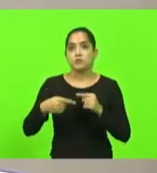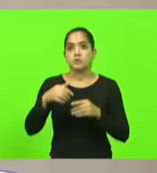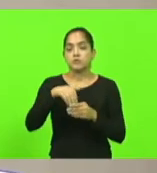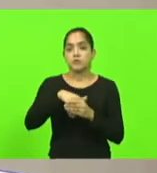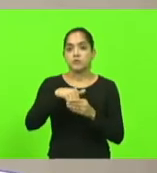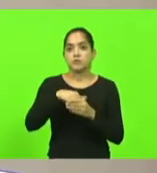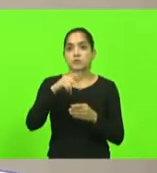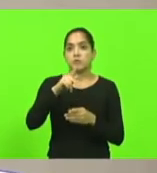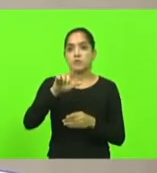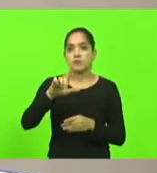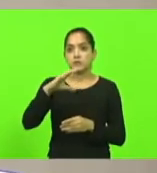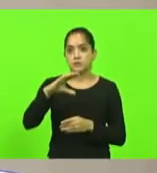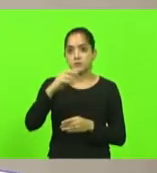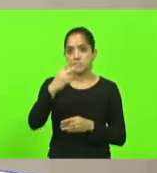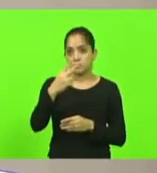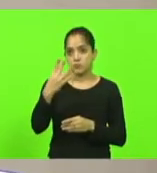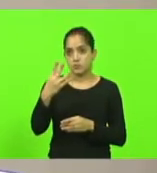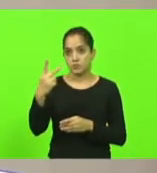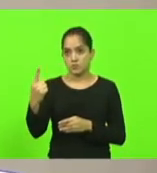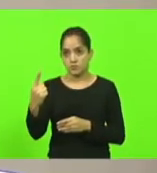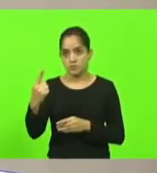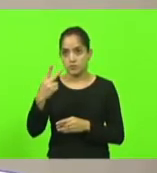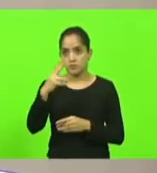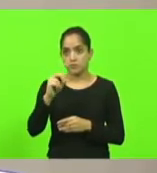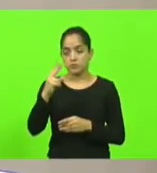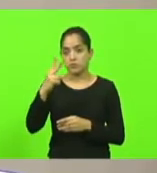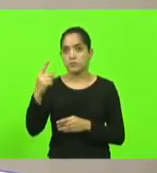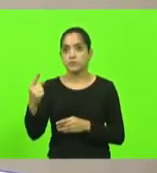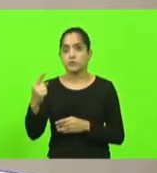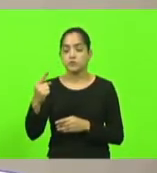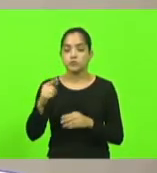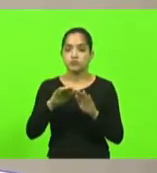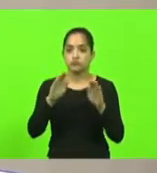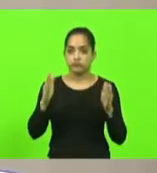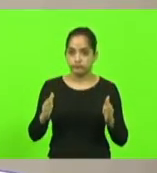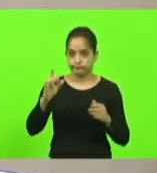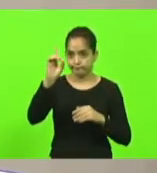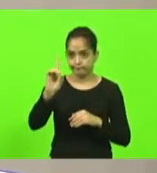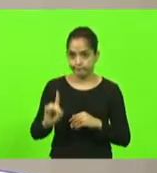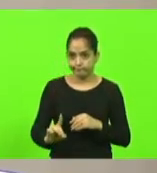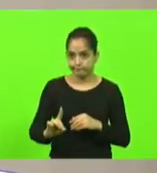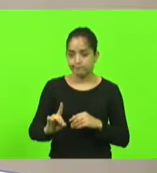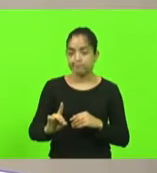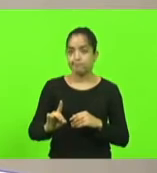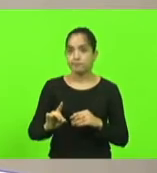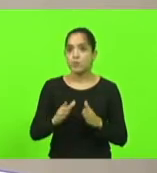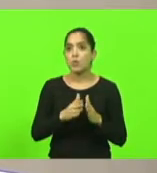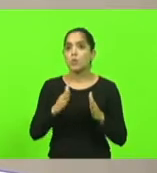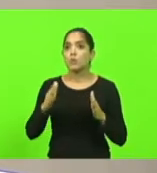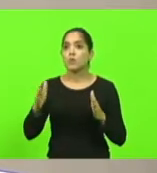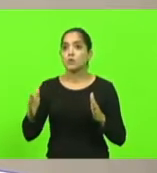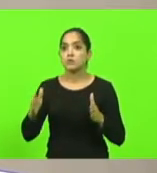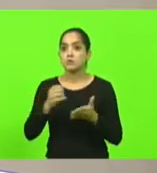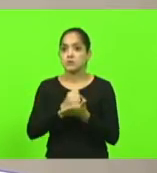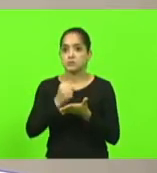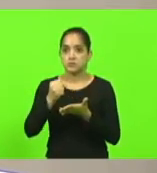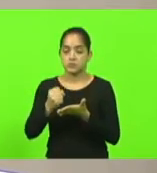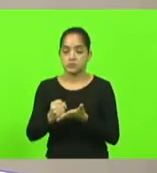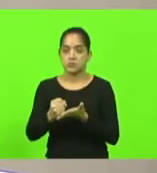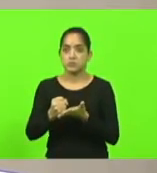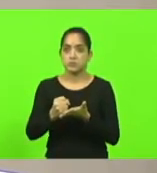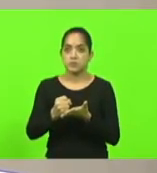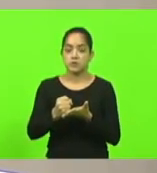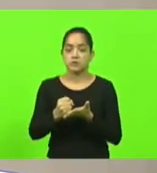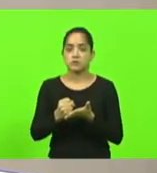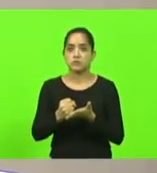PLC 241-2021, autor, mesa diretora, autoriza a prorrogação excepcional dos contratos dos integrantes